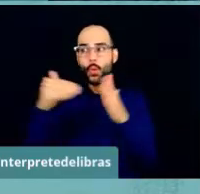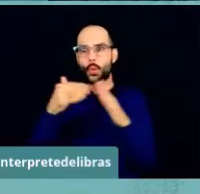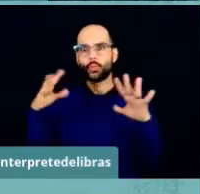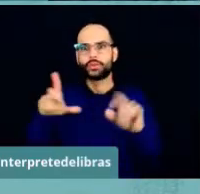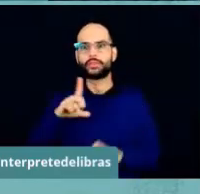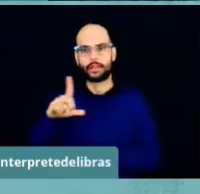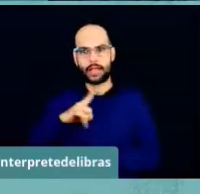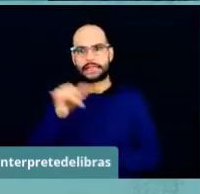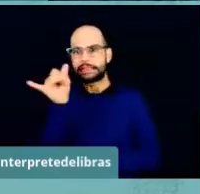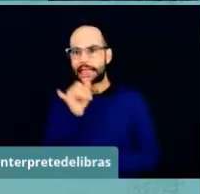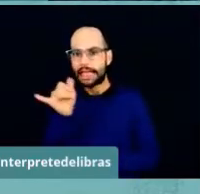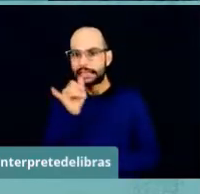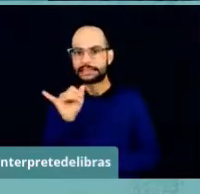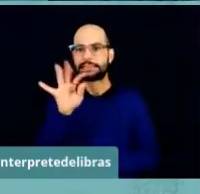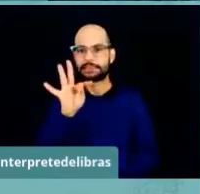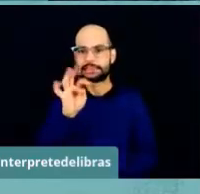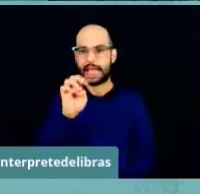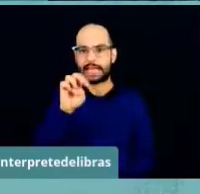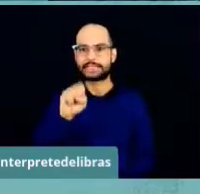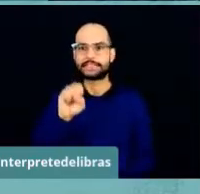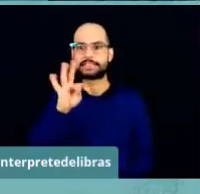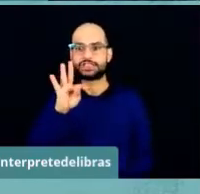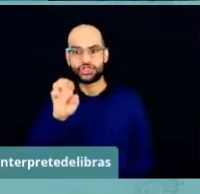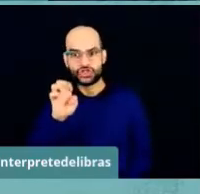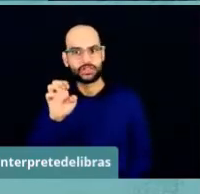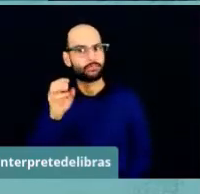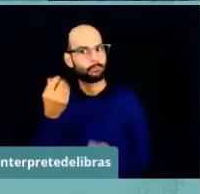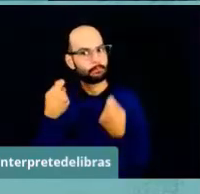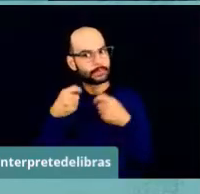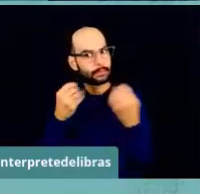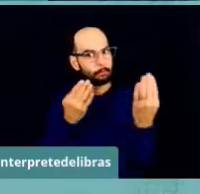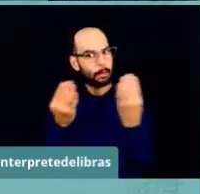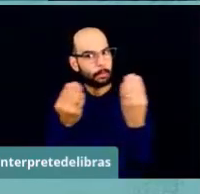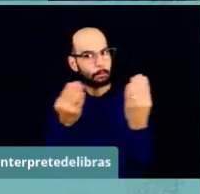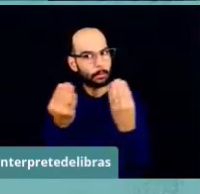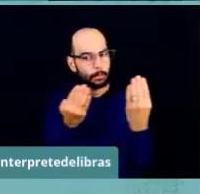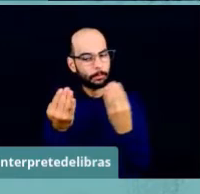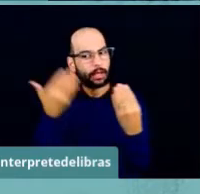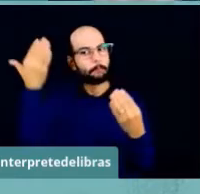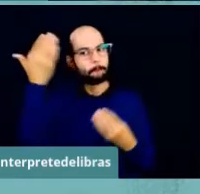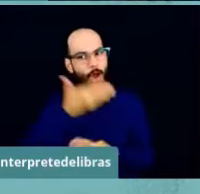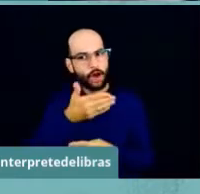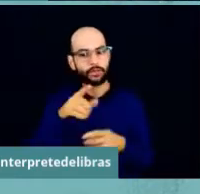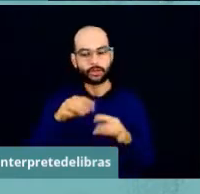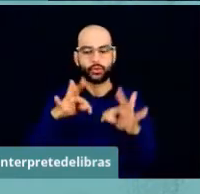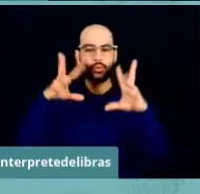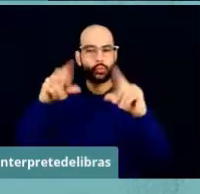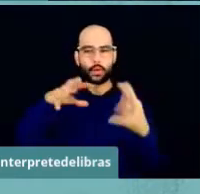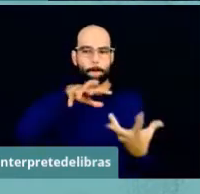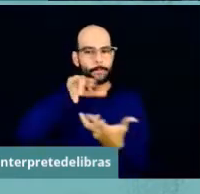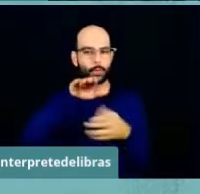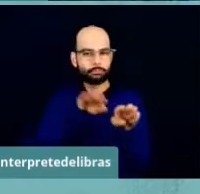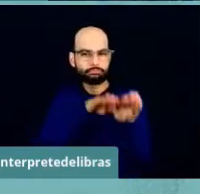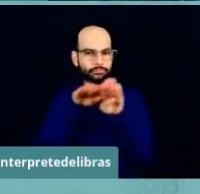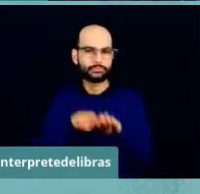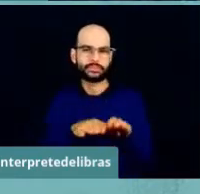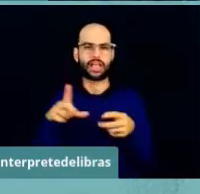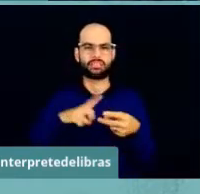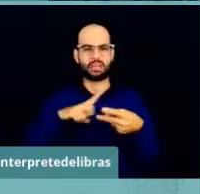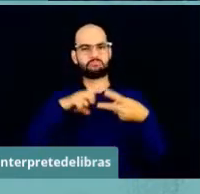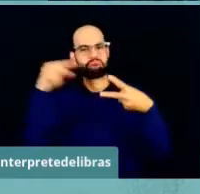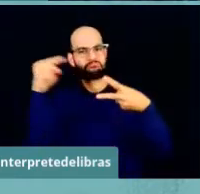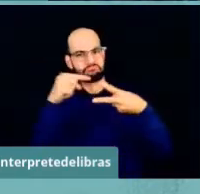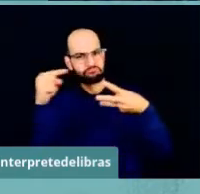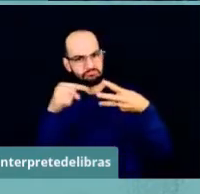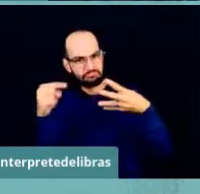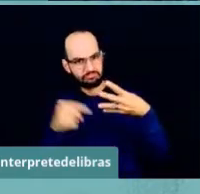são similares, e eles se conversam, então a gente tem o FDA e o CDC